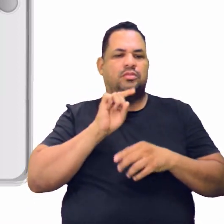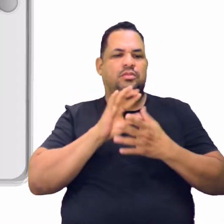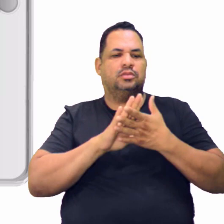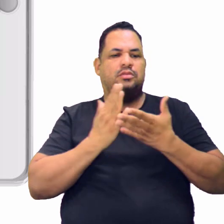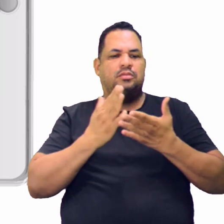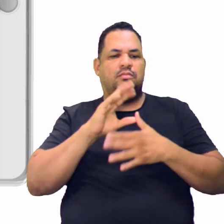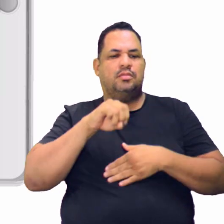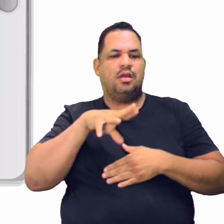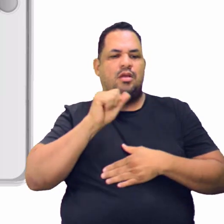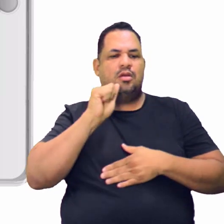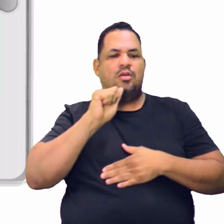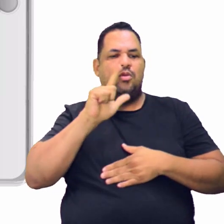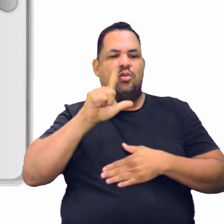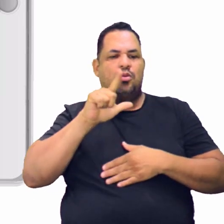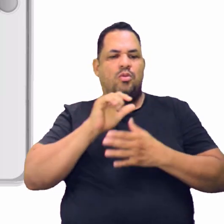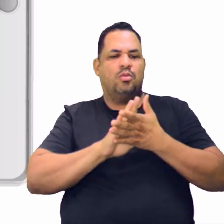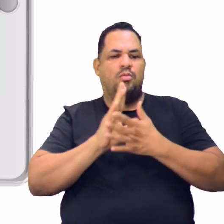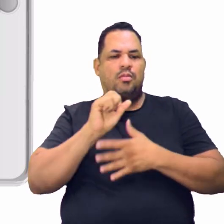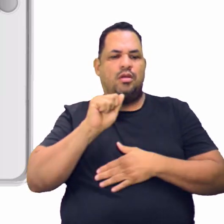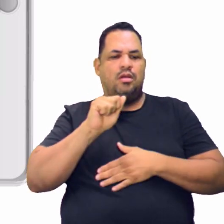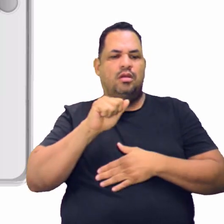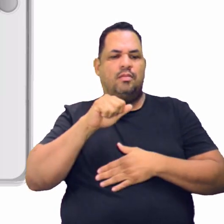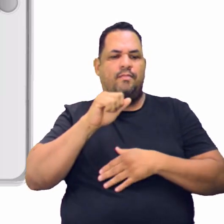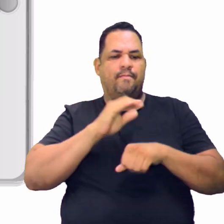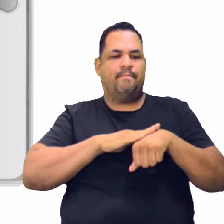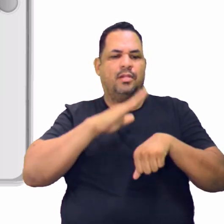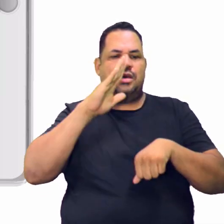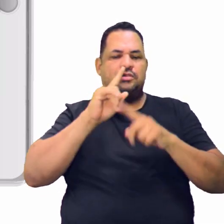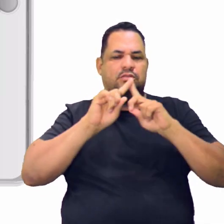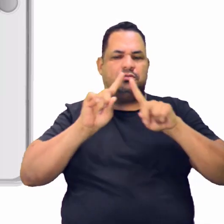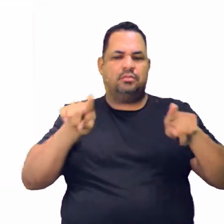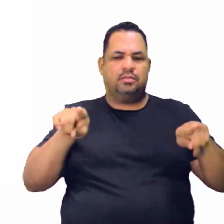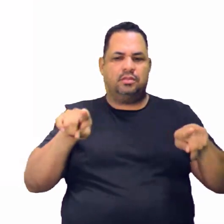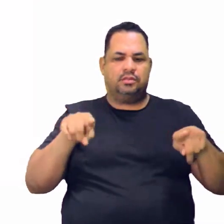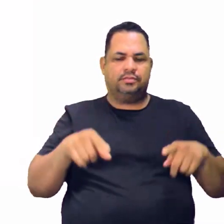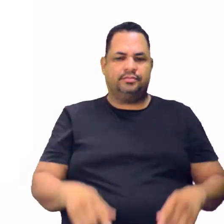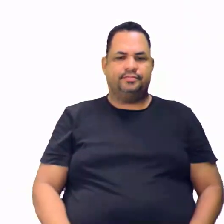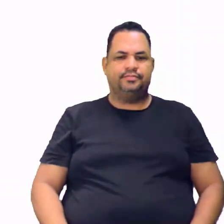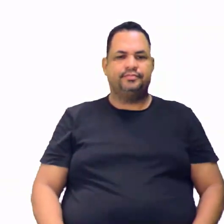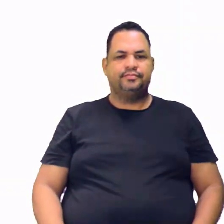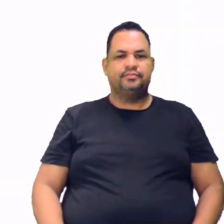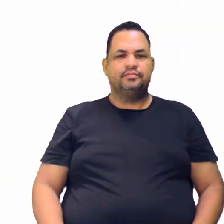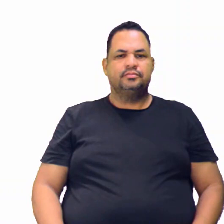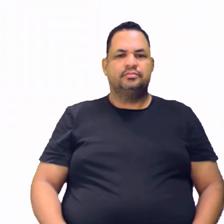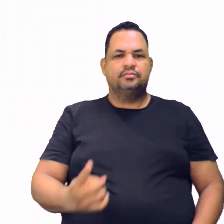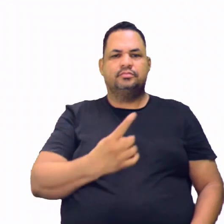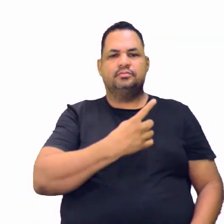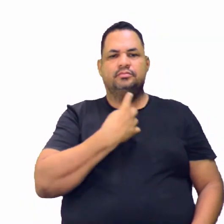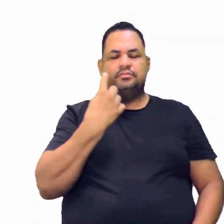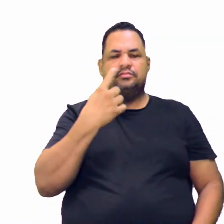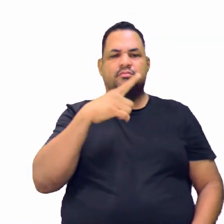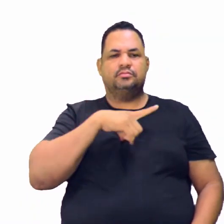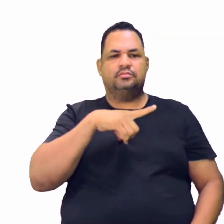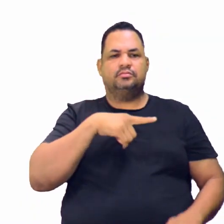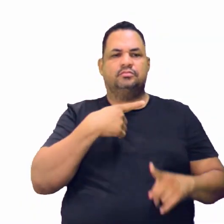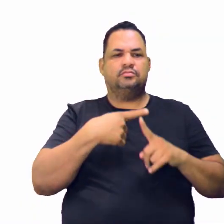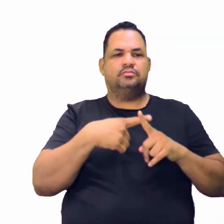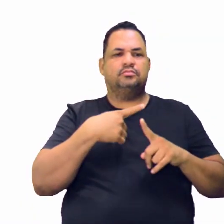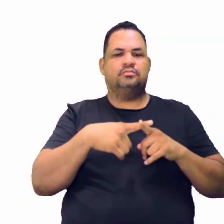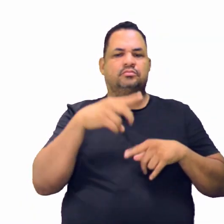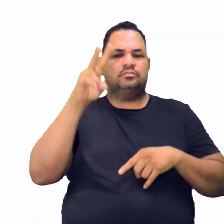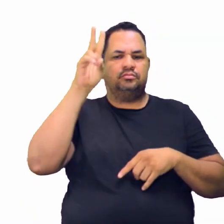mal com L, mal com U, mas e mas, tá certo? Aqui nós temos o porquê. Vamos